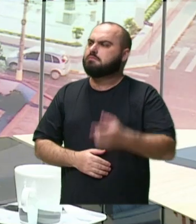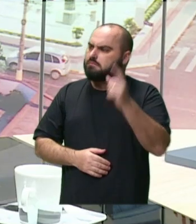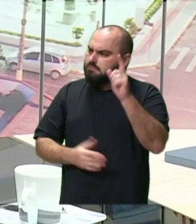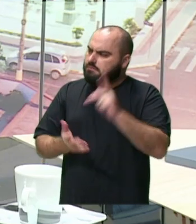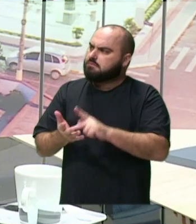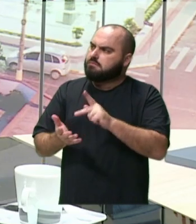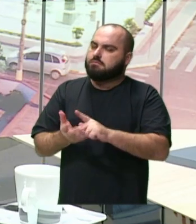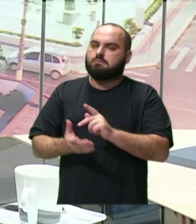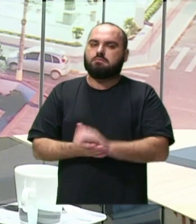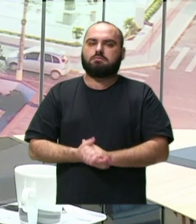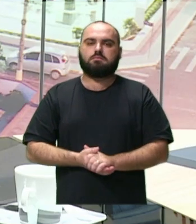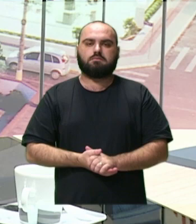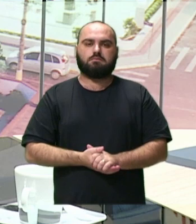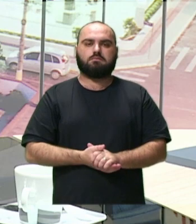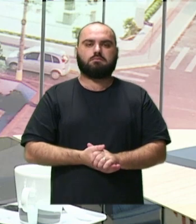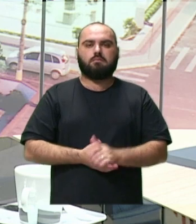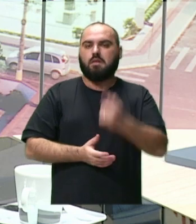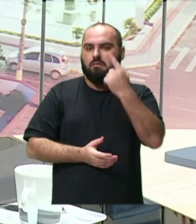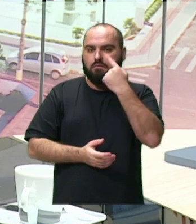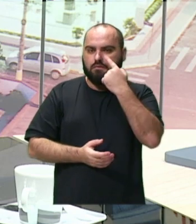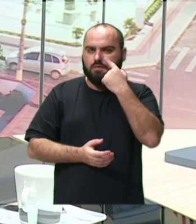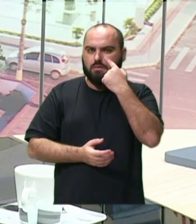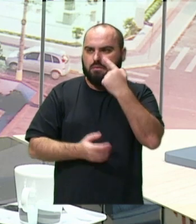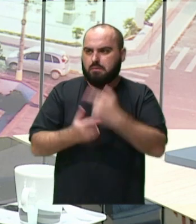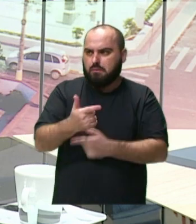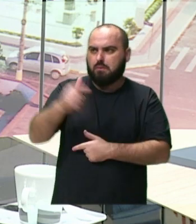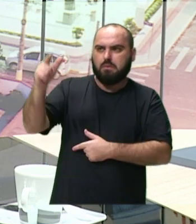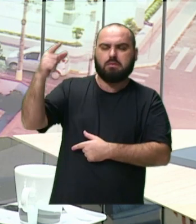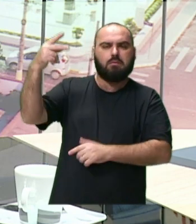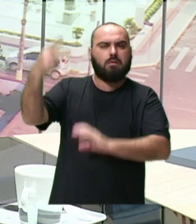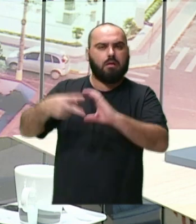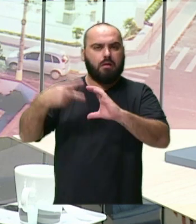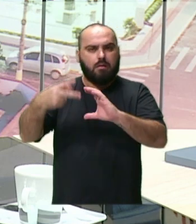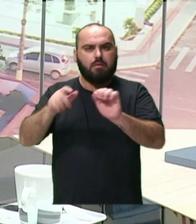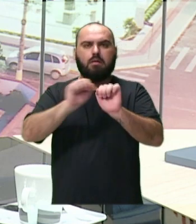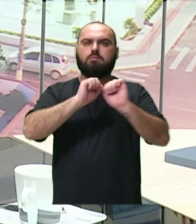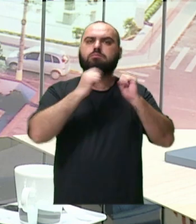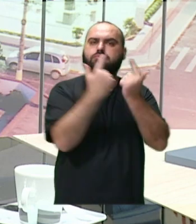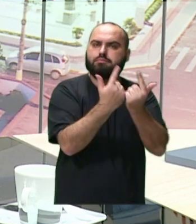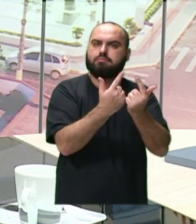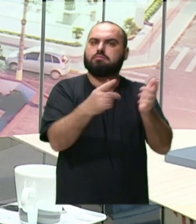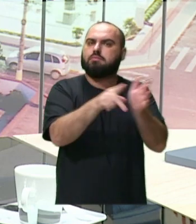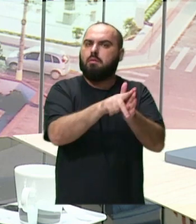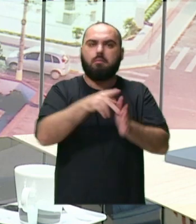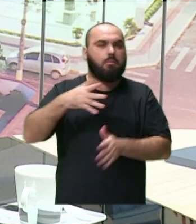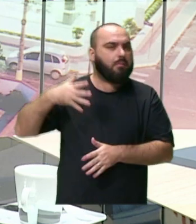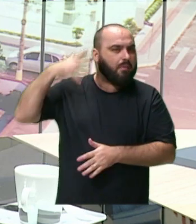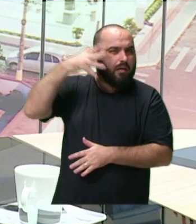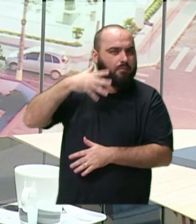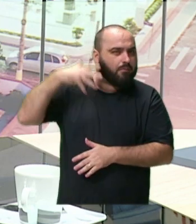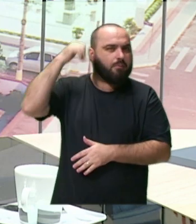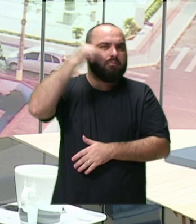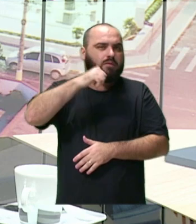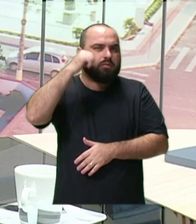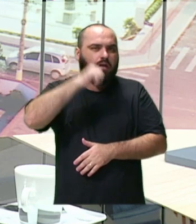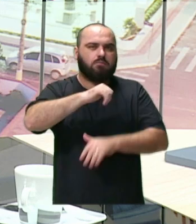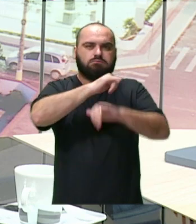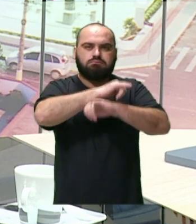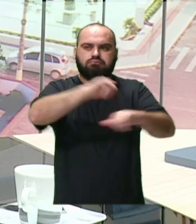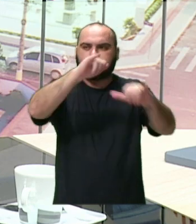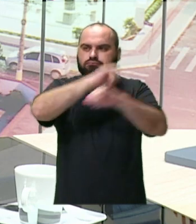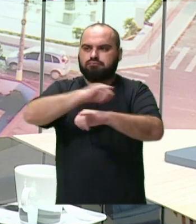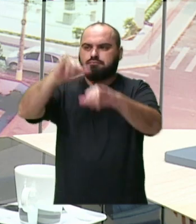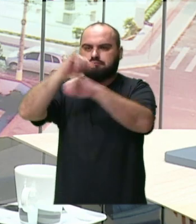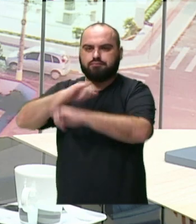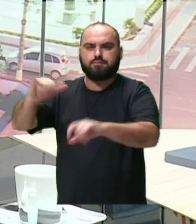muito extensa pelas outras câmaras, pela própria Assembleia, de palestras para as mulheres em todos os